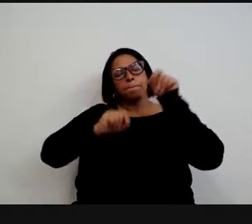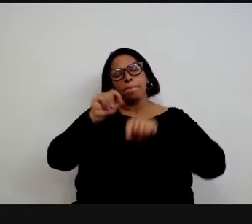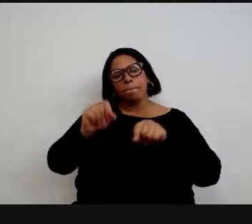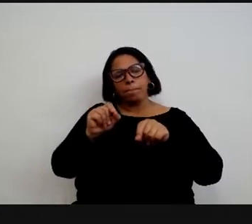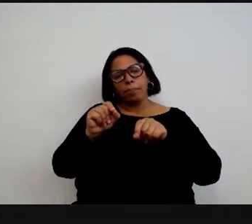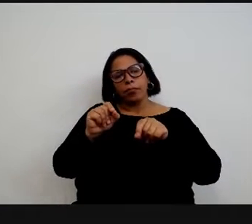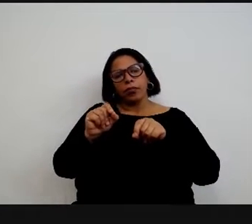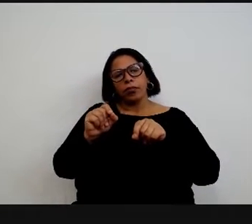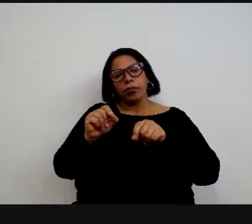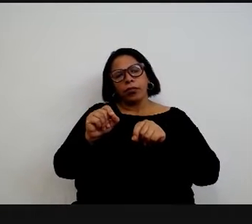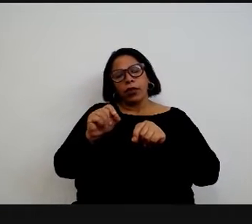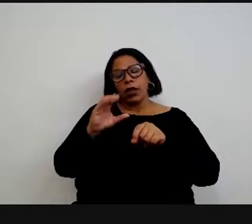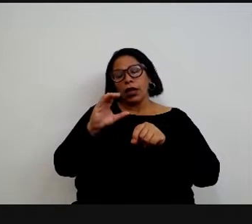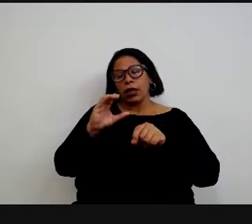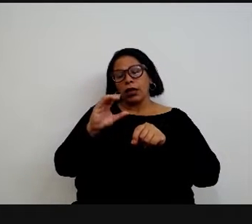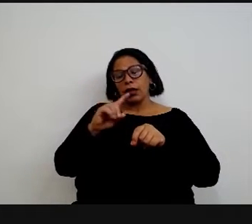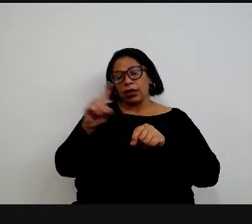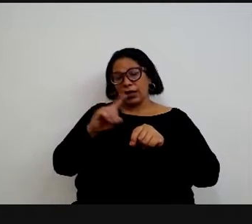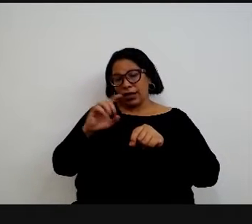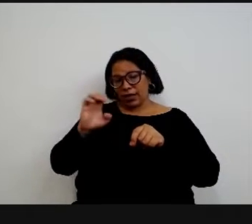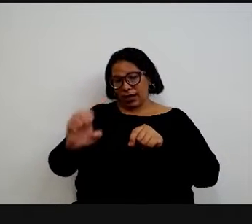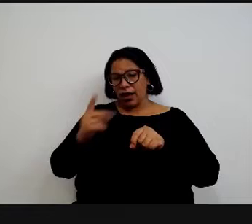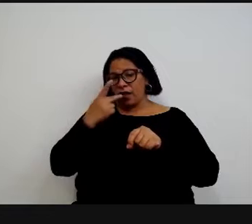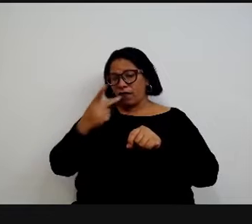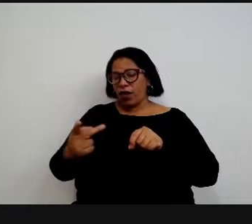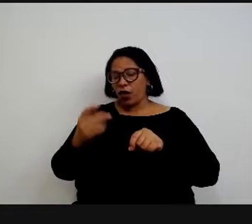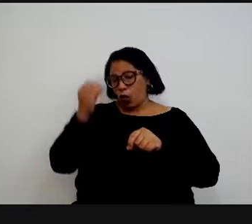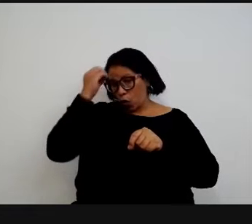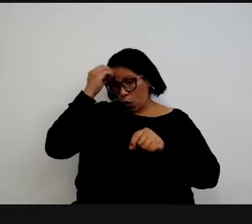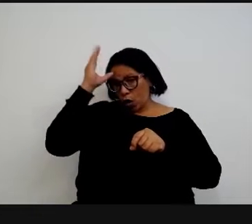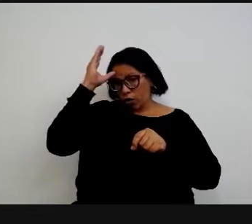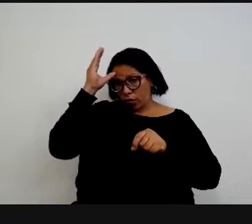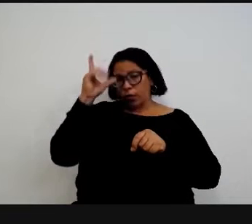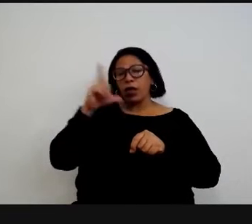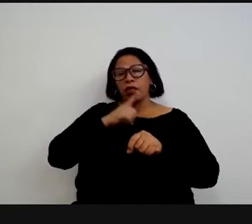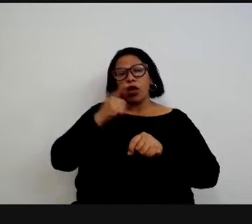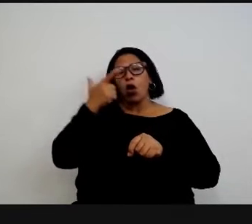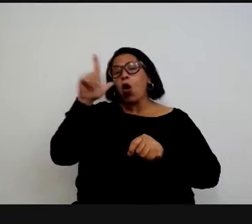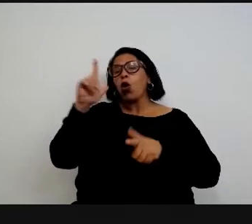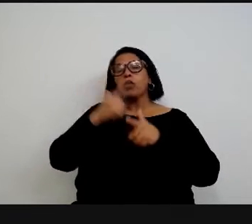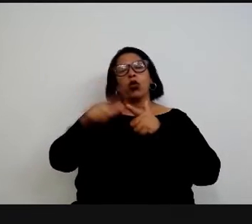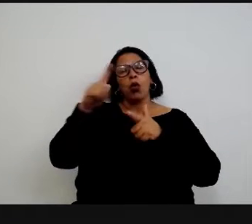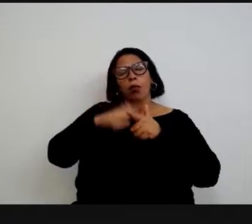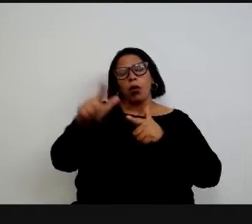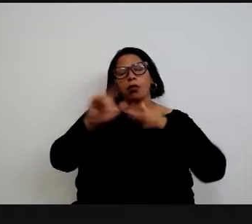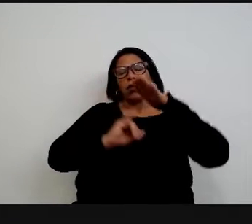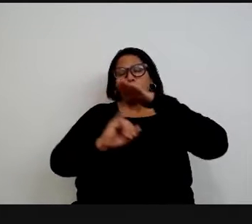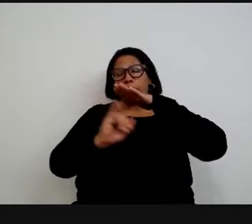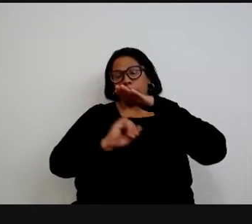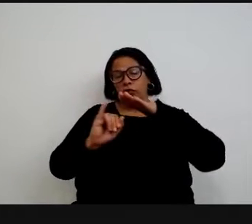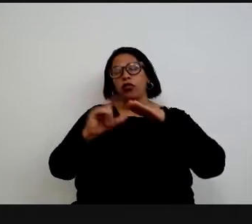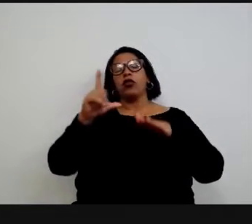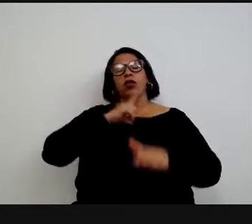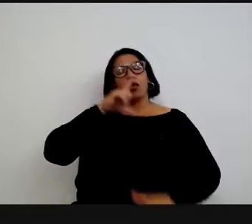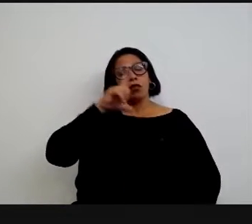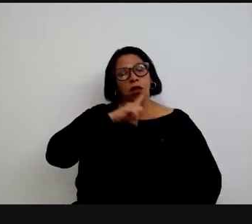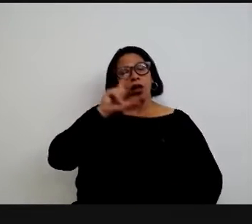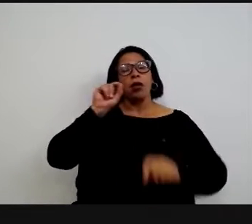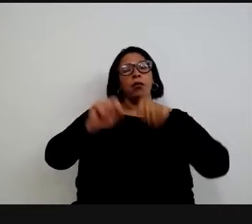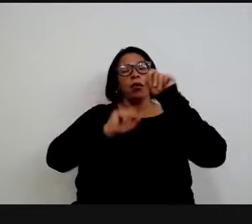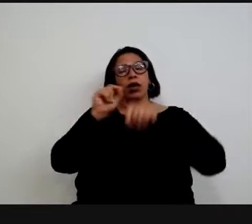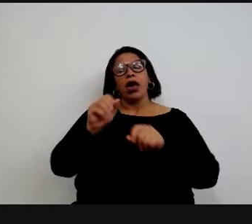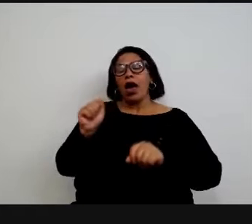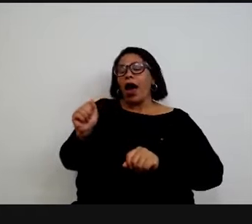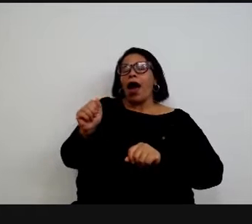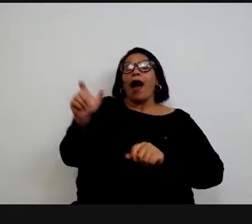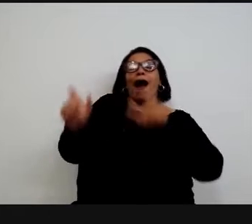que eu coloquei aqui, que é o Zé Alcione, que também preocupado com a gestão do conhecimento, traz um outro problema que as nossas instituições enfrentam por causa